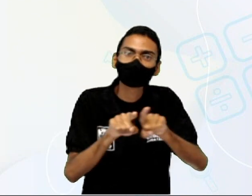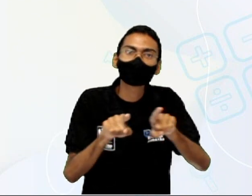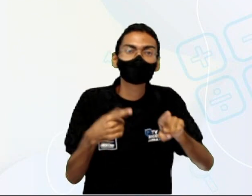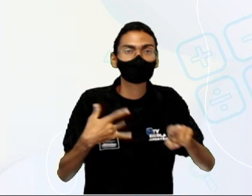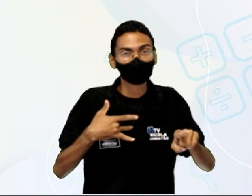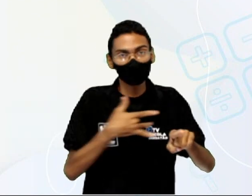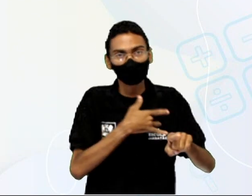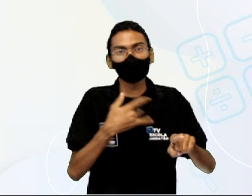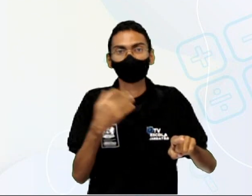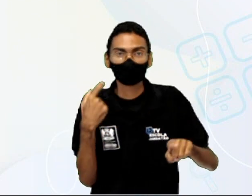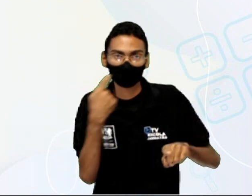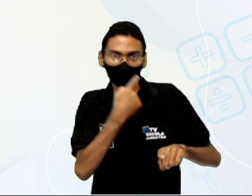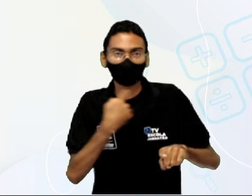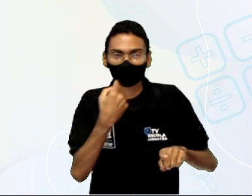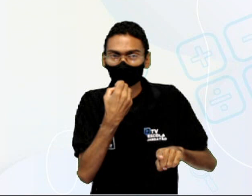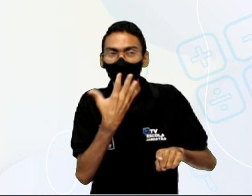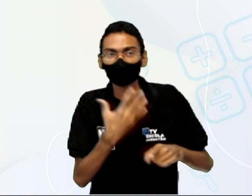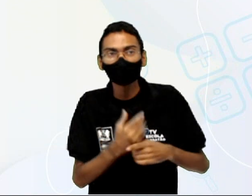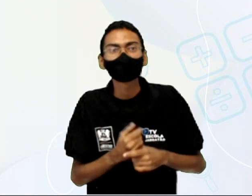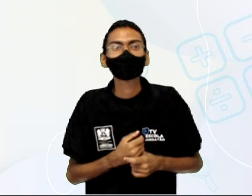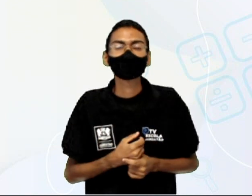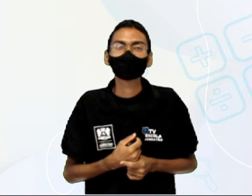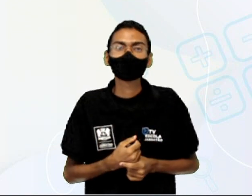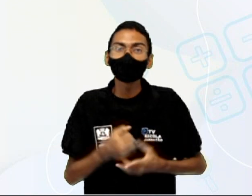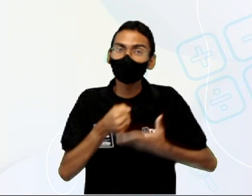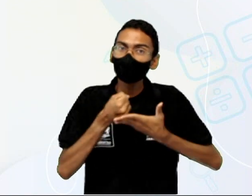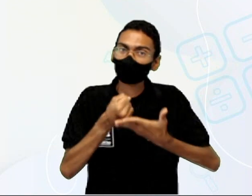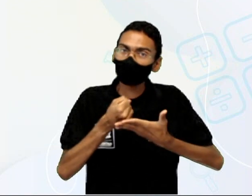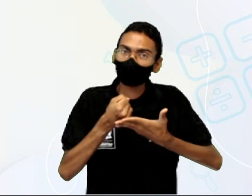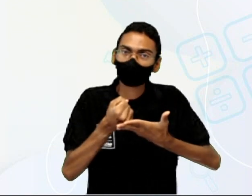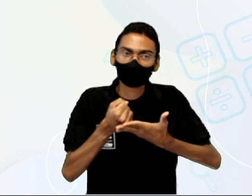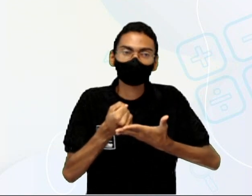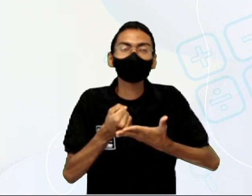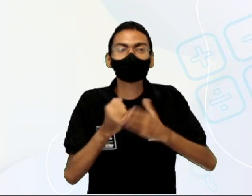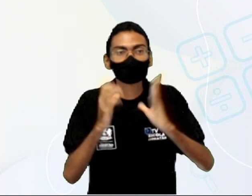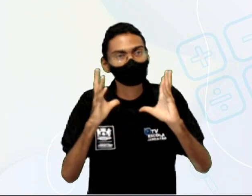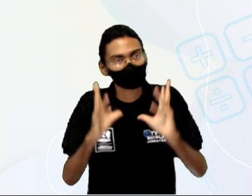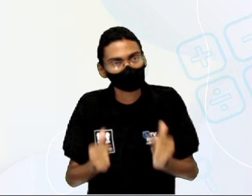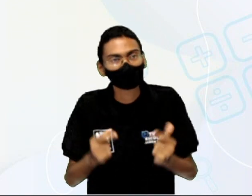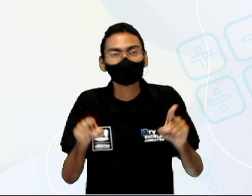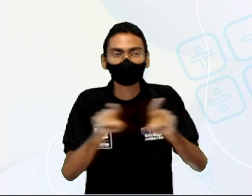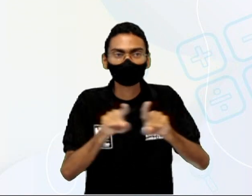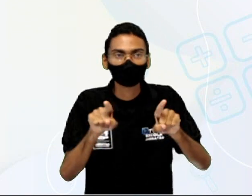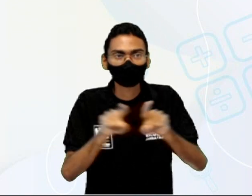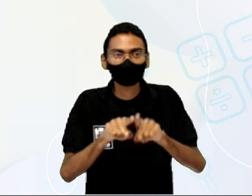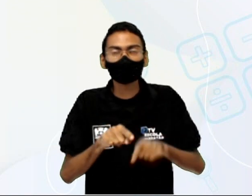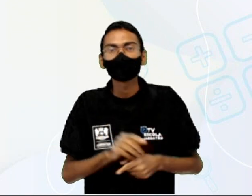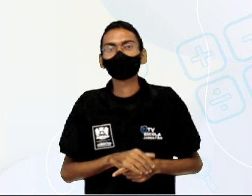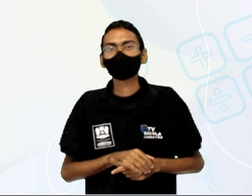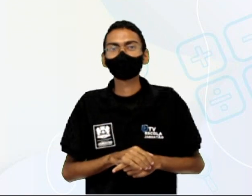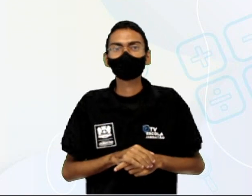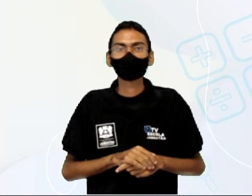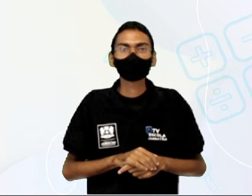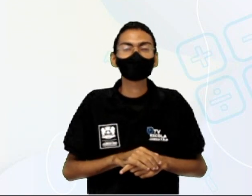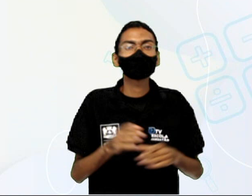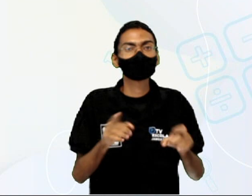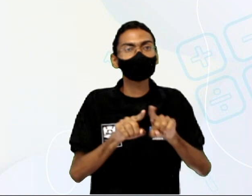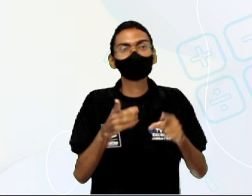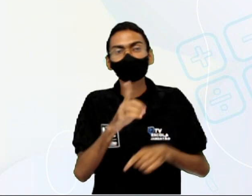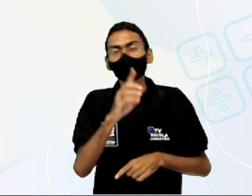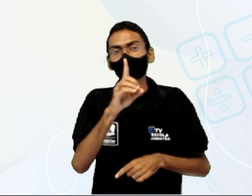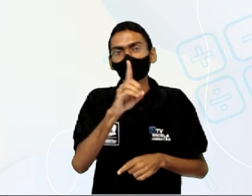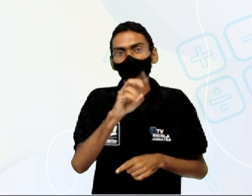que ajuda muito na longevidade dos seus dentes. Trata-se de um nanocomposto de hidroxiapatita, uma camada